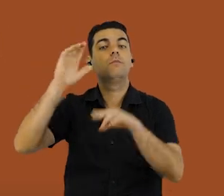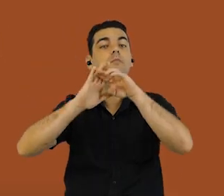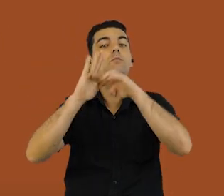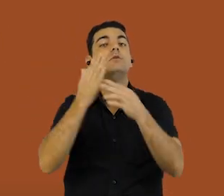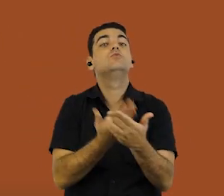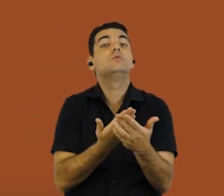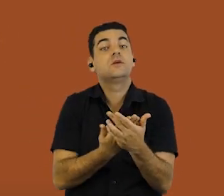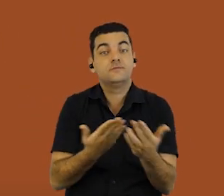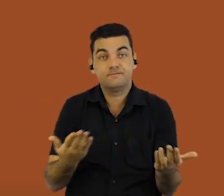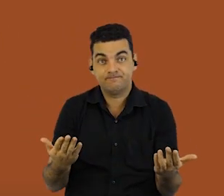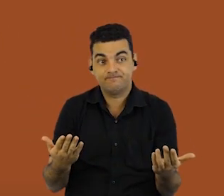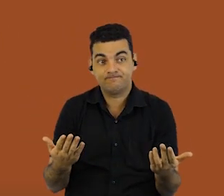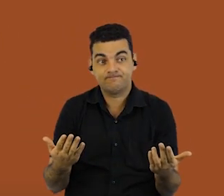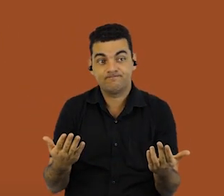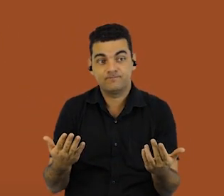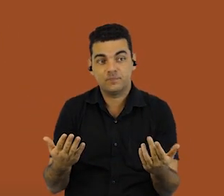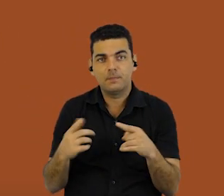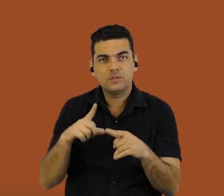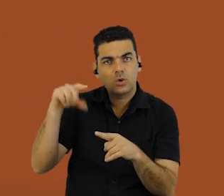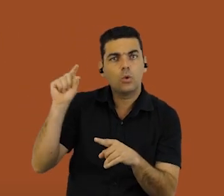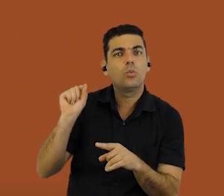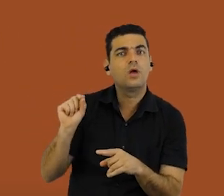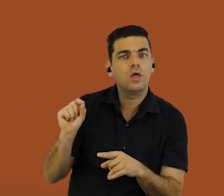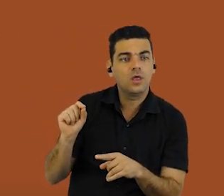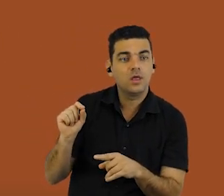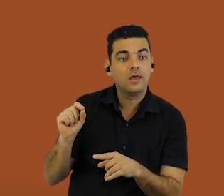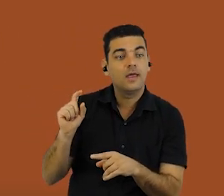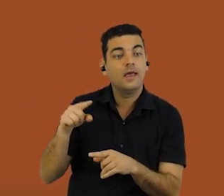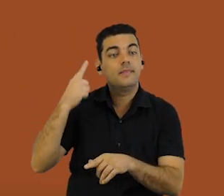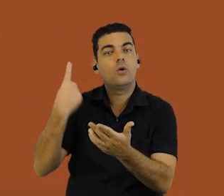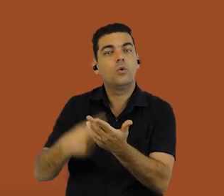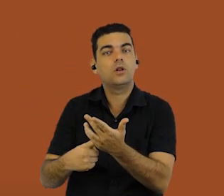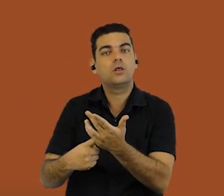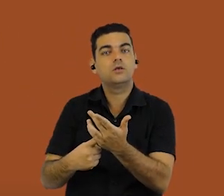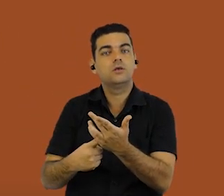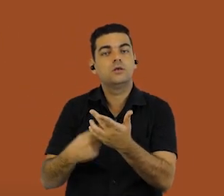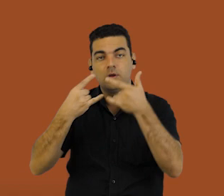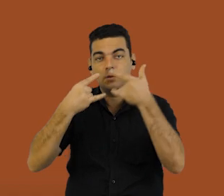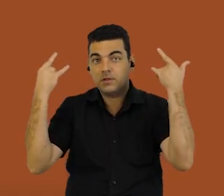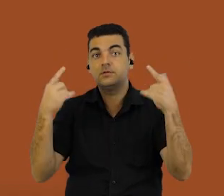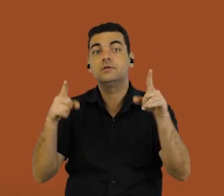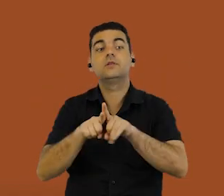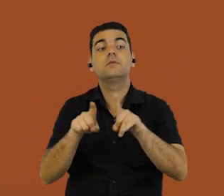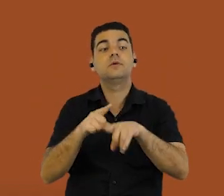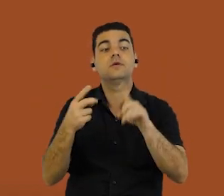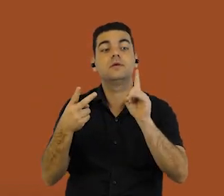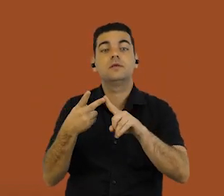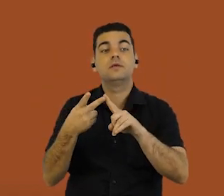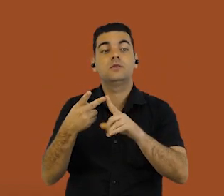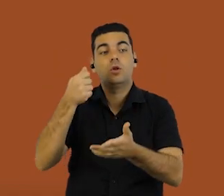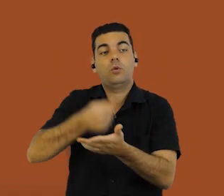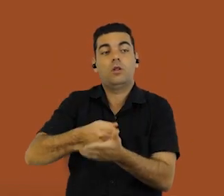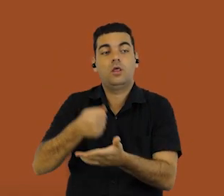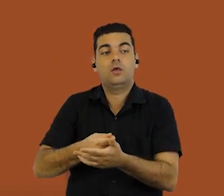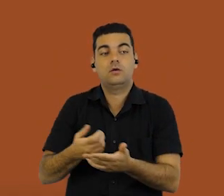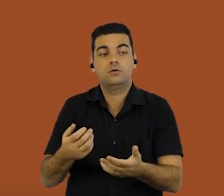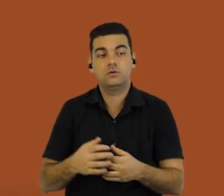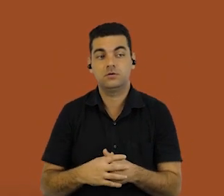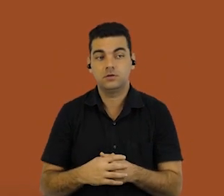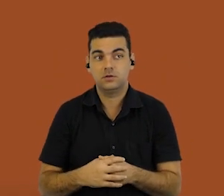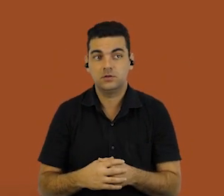estar ali. E escolhidos temporalmente, na consolidação do capitalismo e na consolidação da